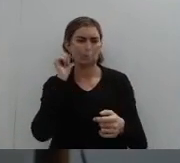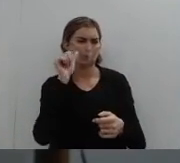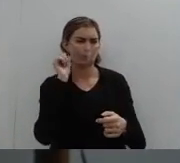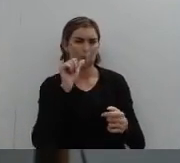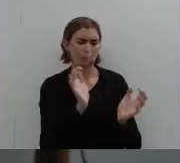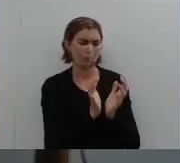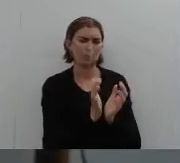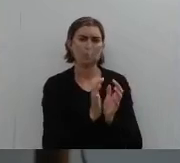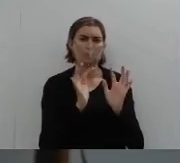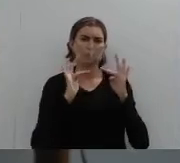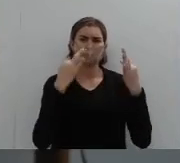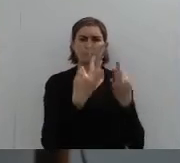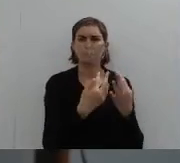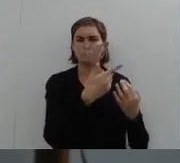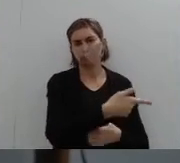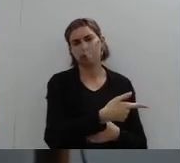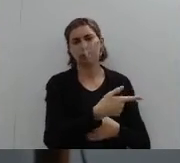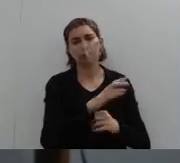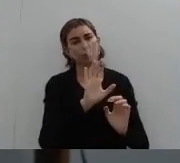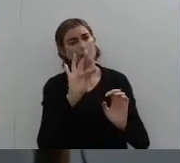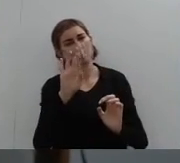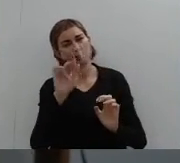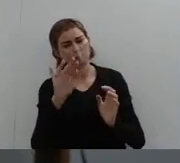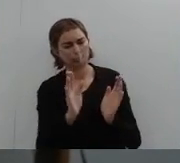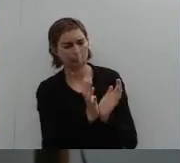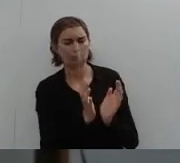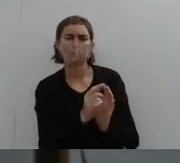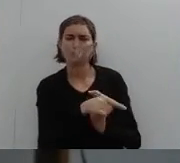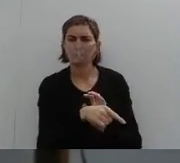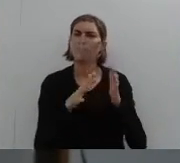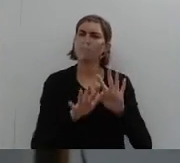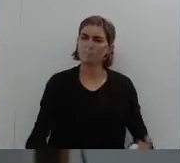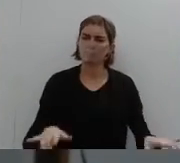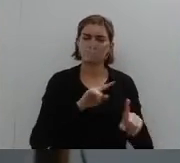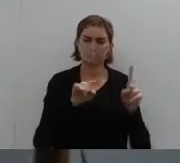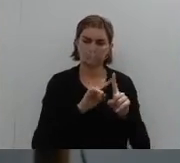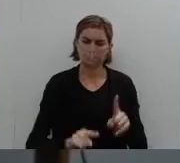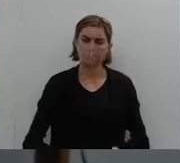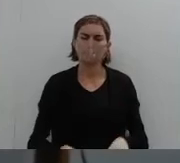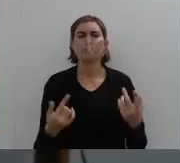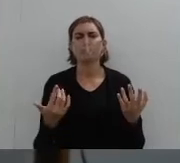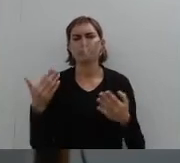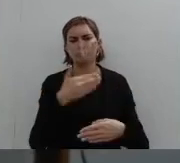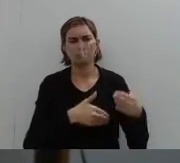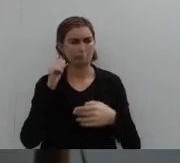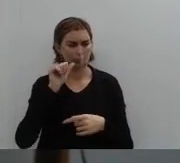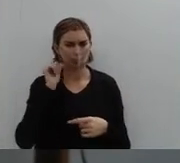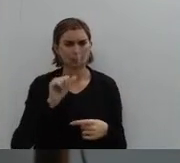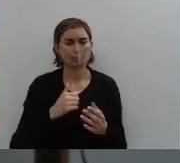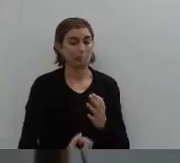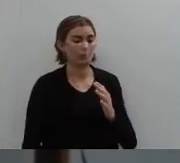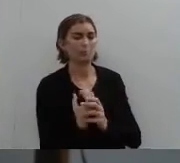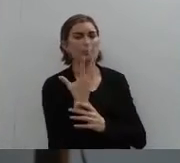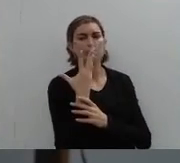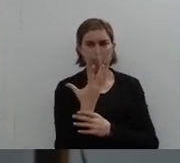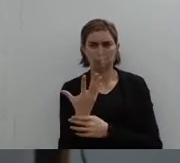do grupo, do clã ou da tribo. Então, é assim, com a proibição do acesso às mulheres, que